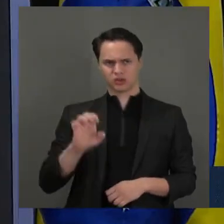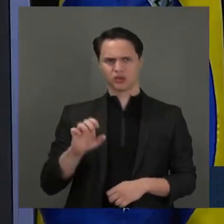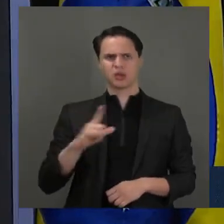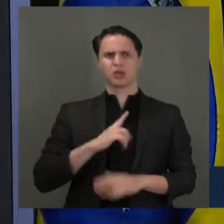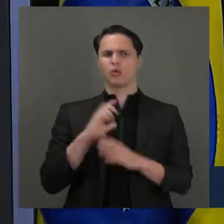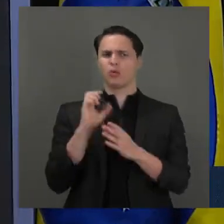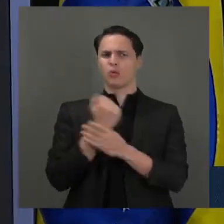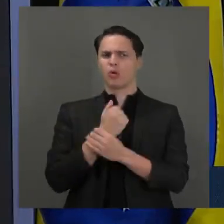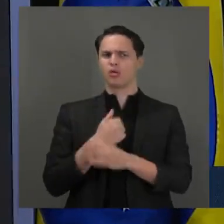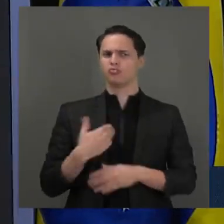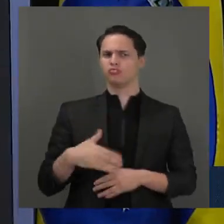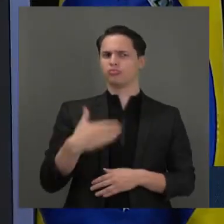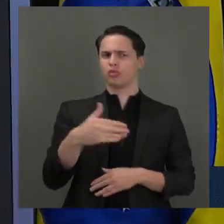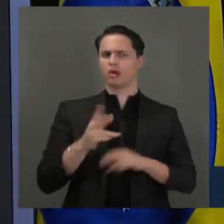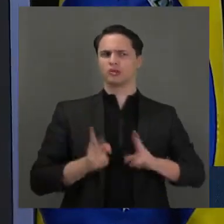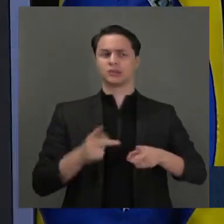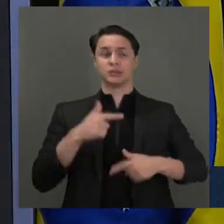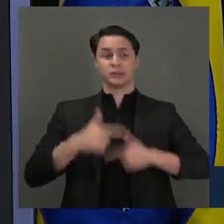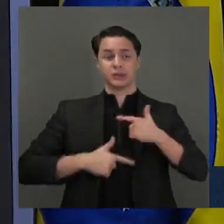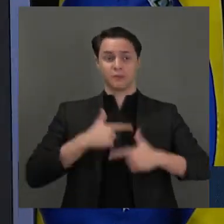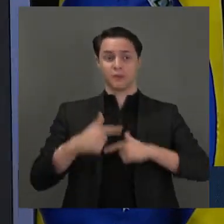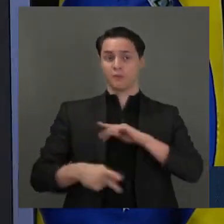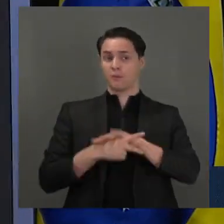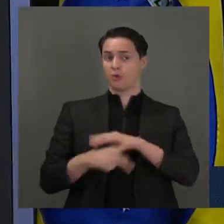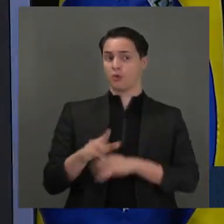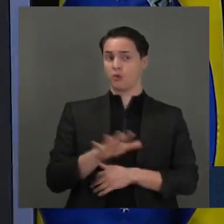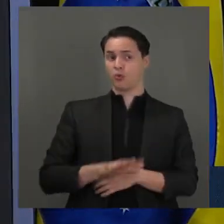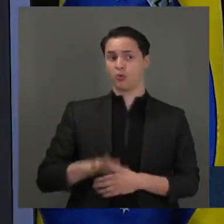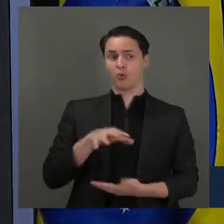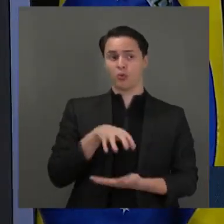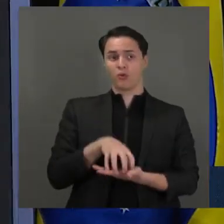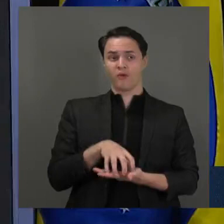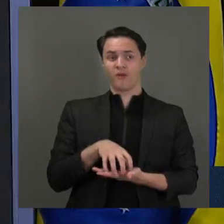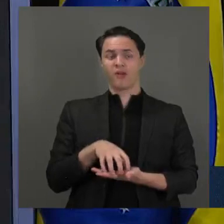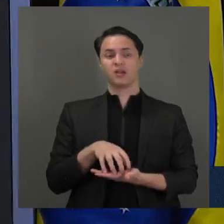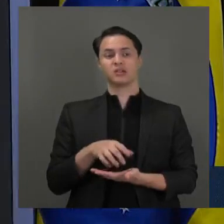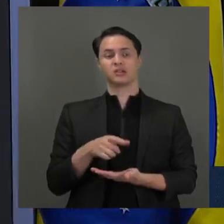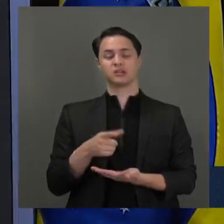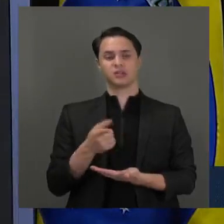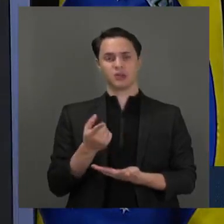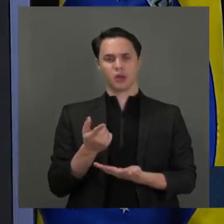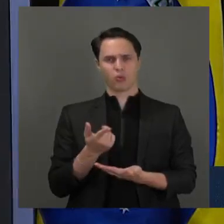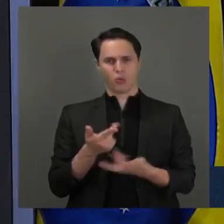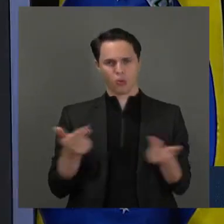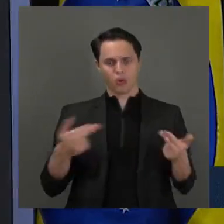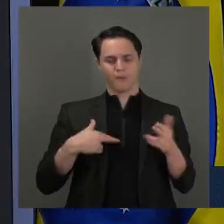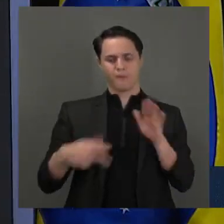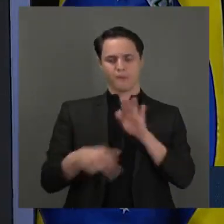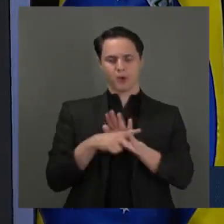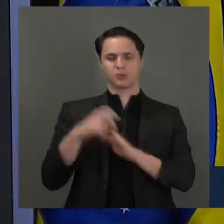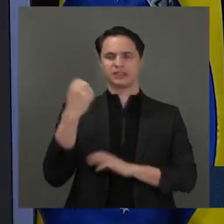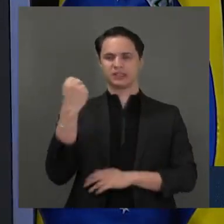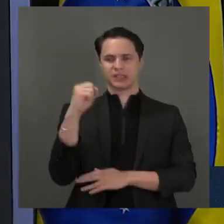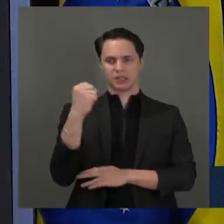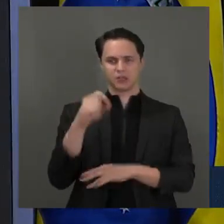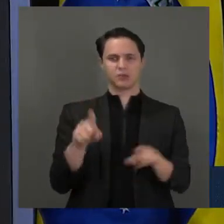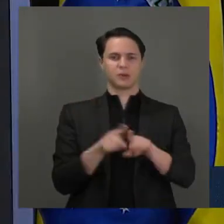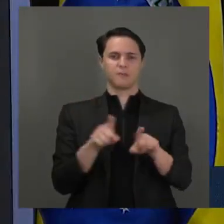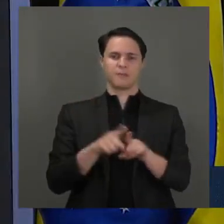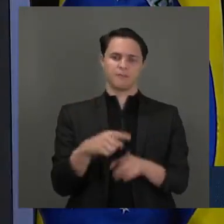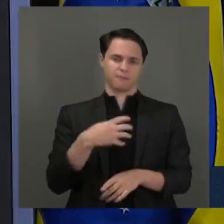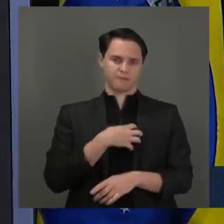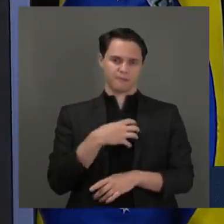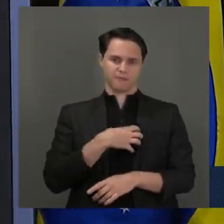assegurar a continuidade das atividades das unidades de fertilizantes nitrogenados de Sergipe e da Bahia,